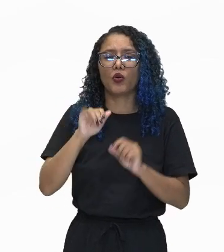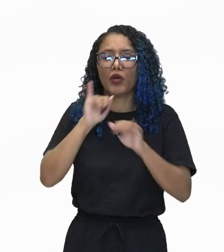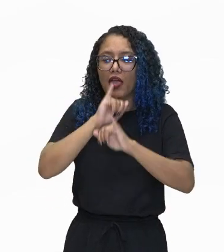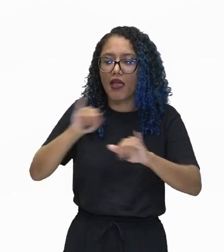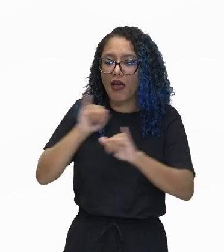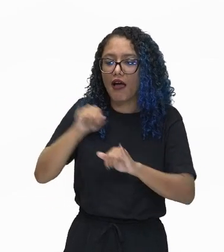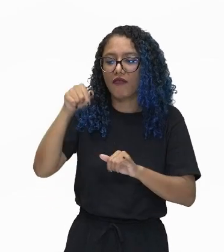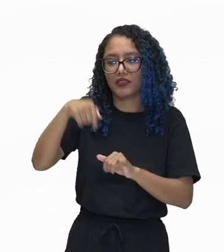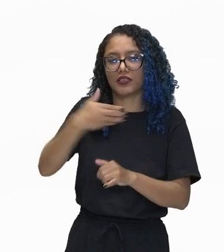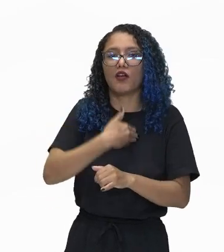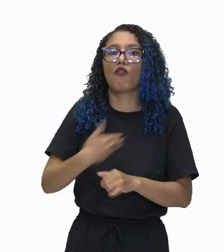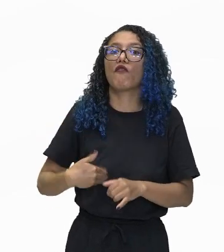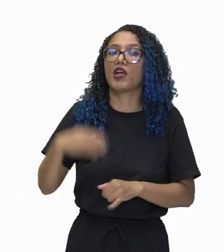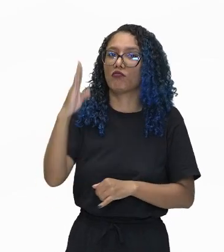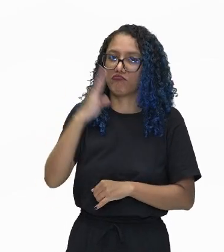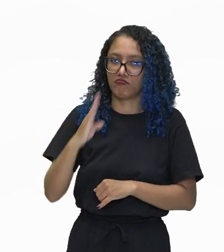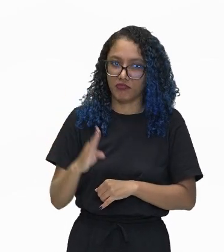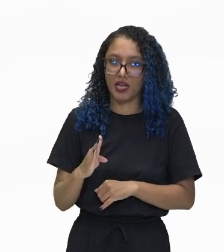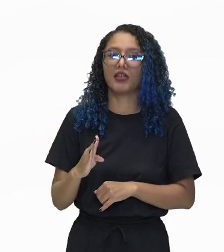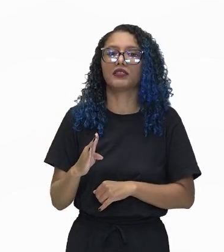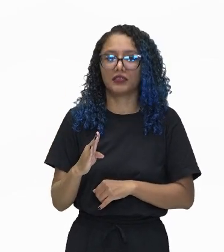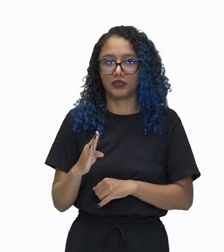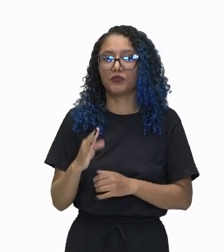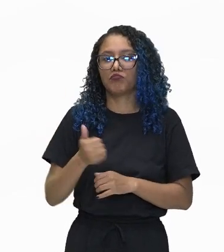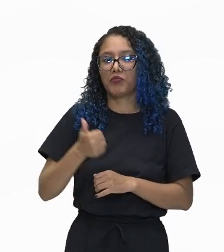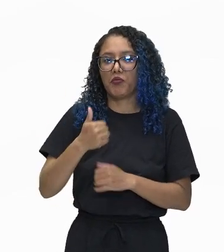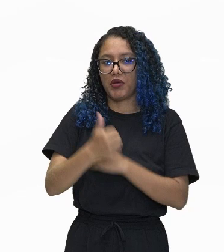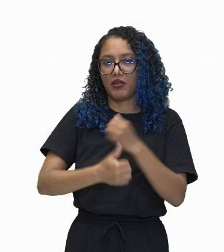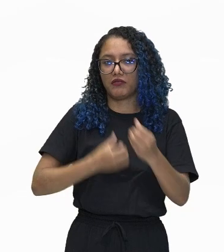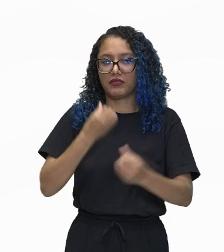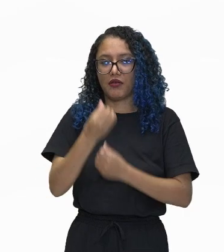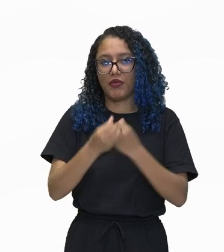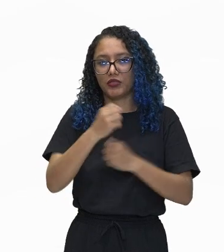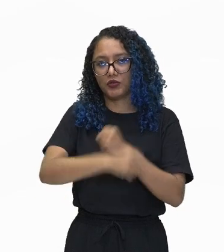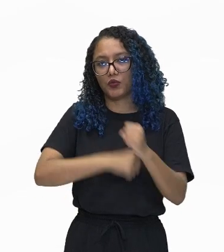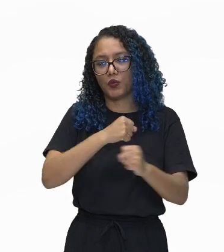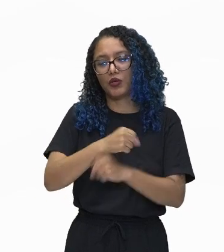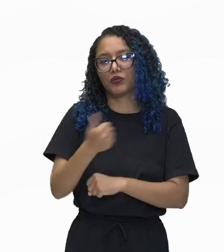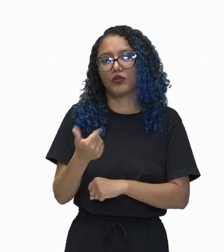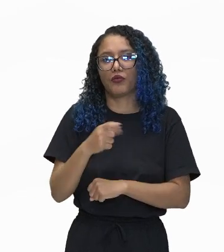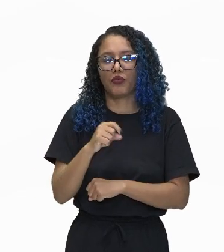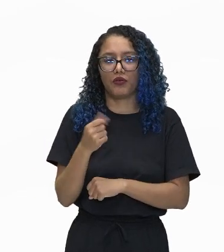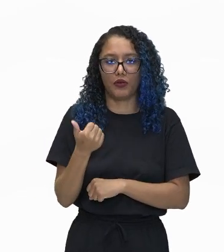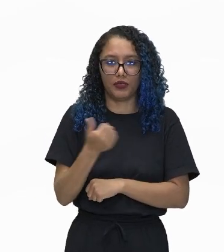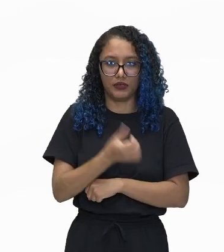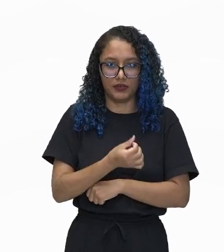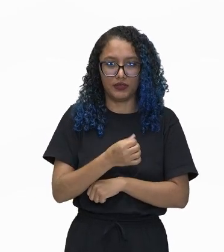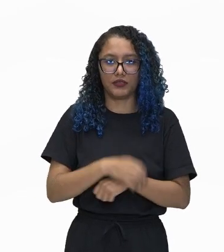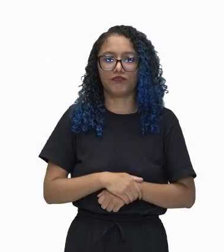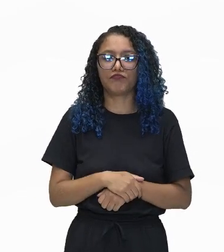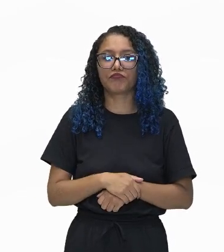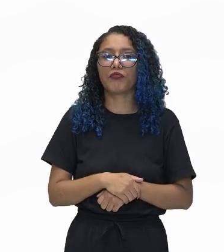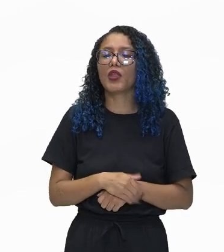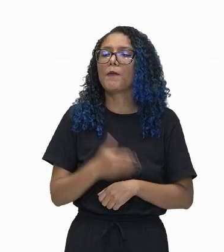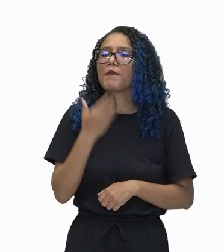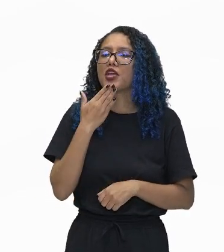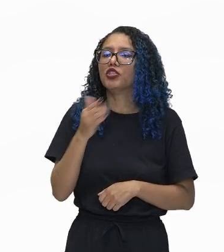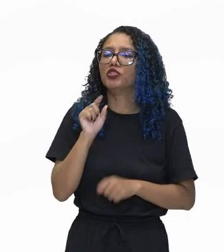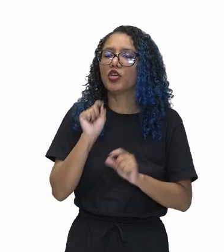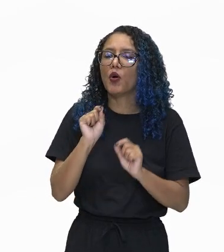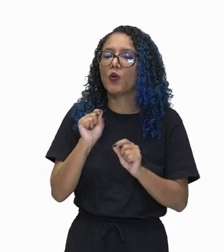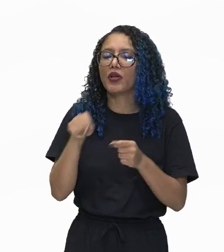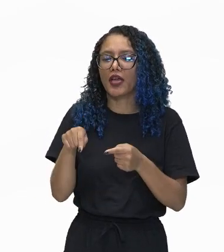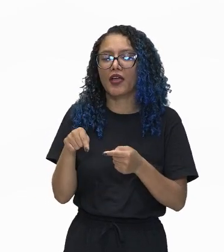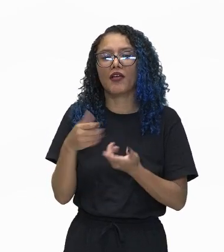alerta para o governo brasileiro no primeiro semestre de 2016. A entidade cobrava a demarcação